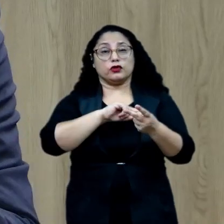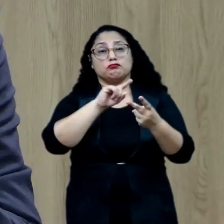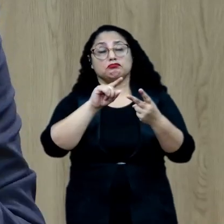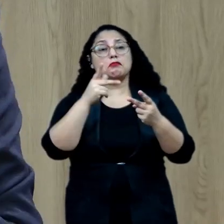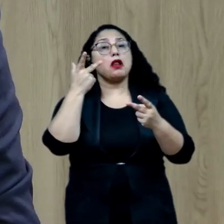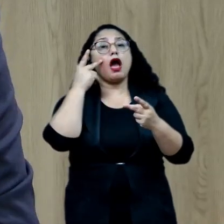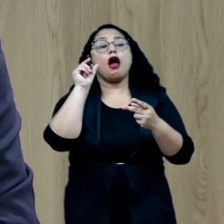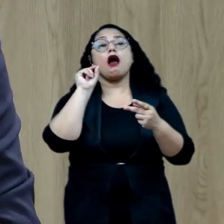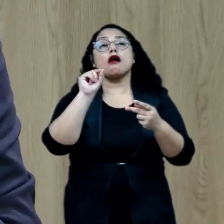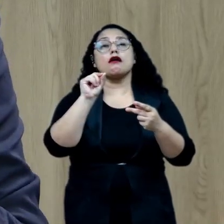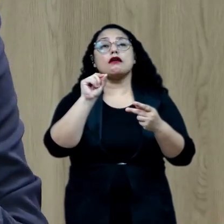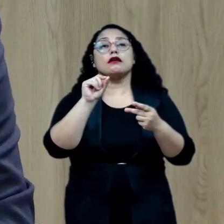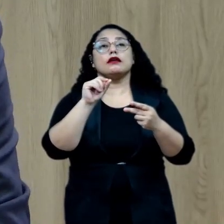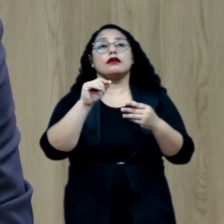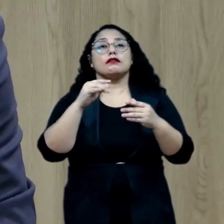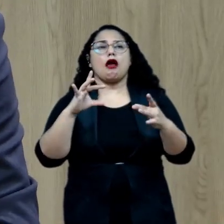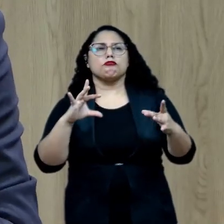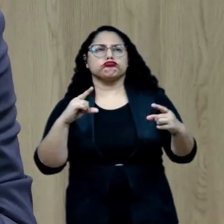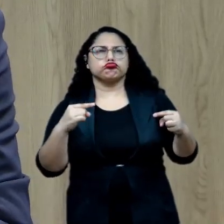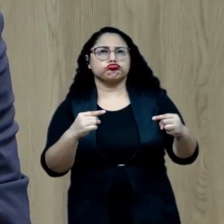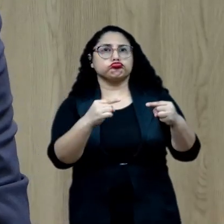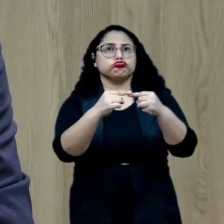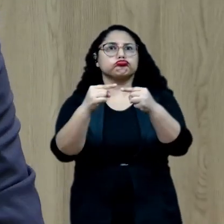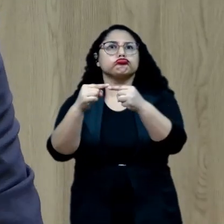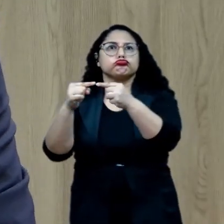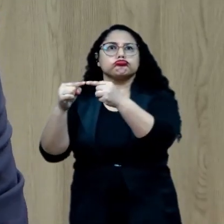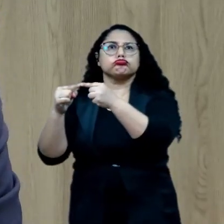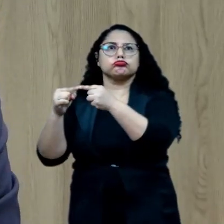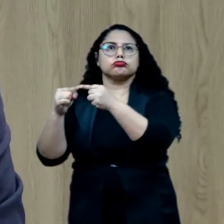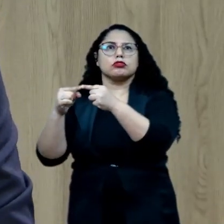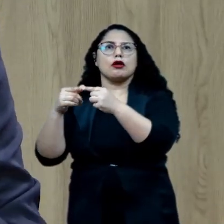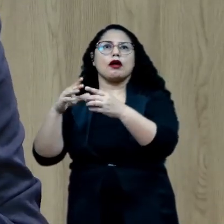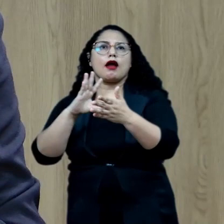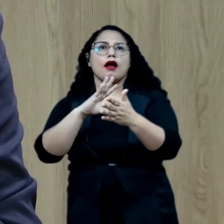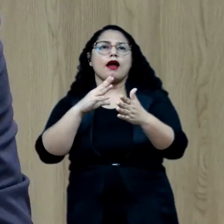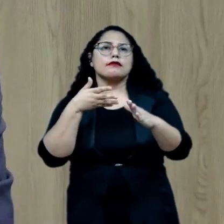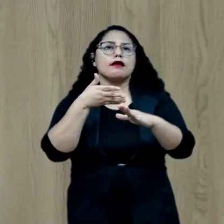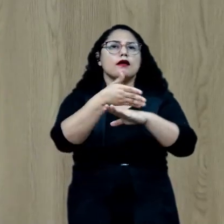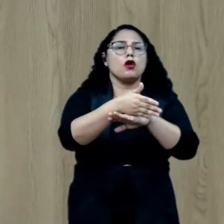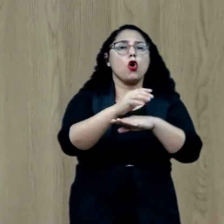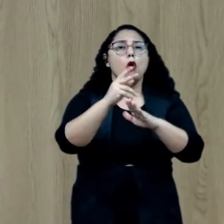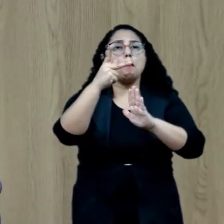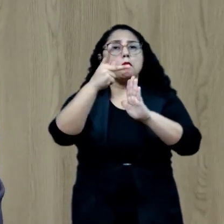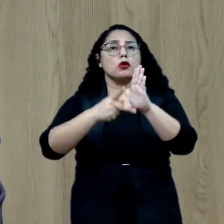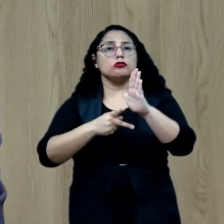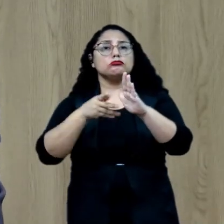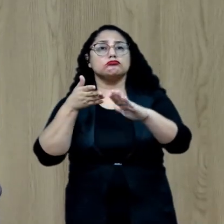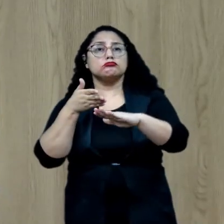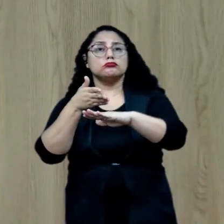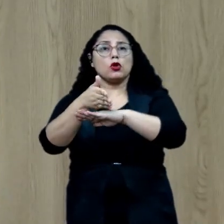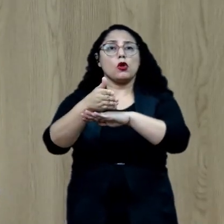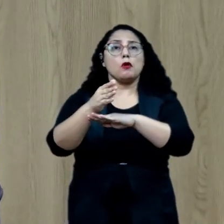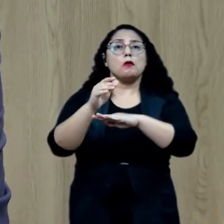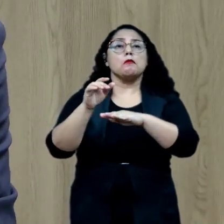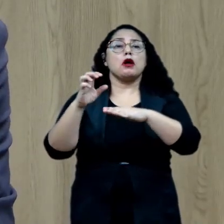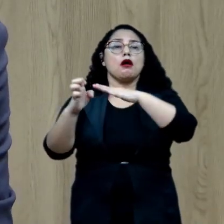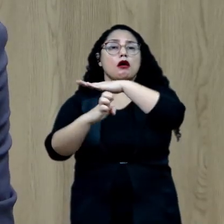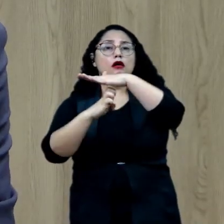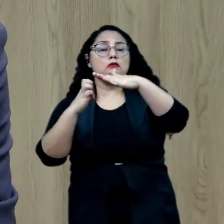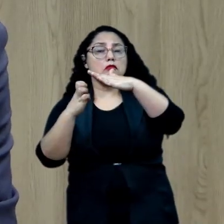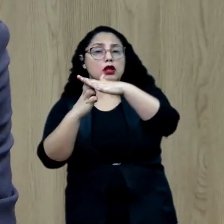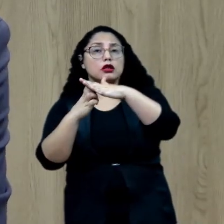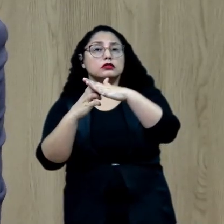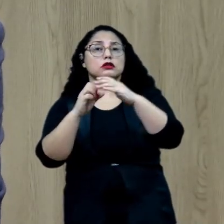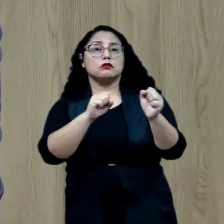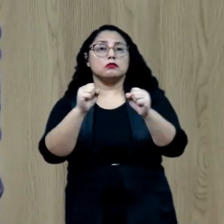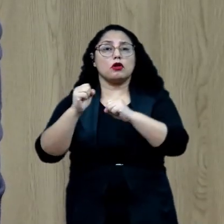para quem está mais alinhado a essa abordagem, ou um projeto interventivo em uma organização, em uma